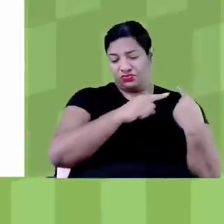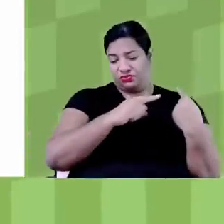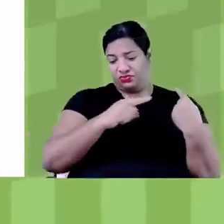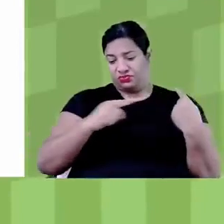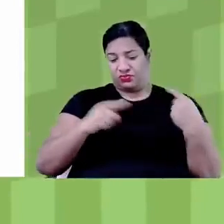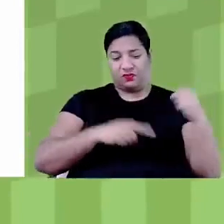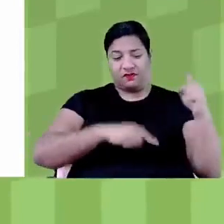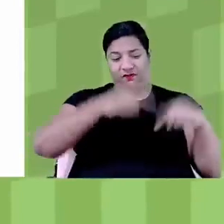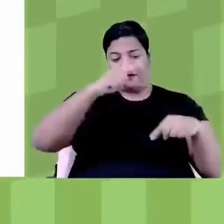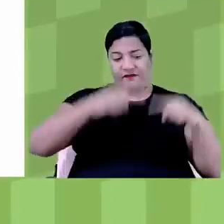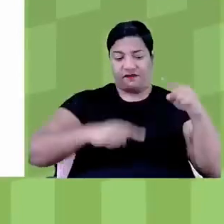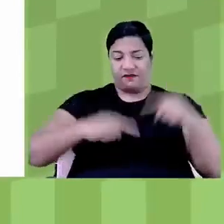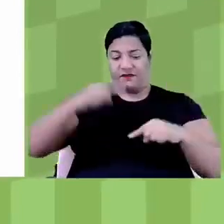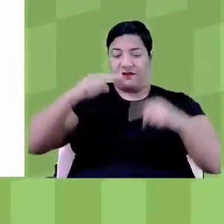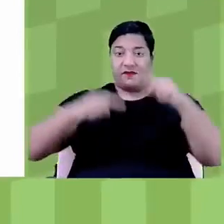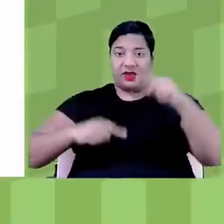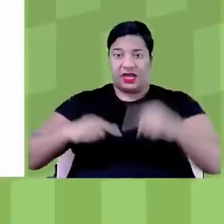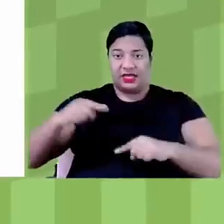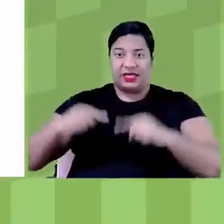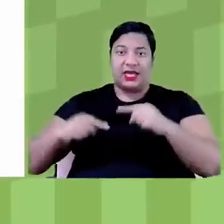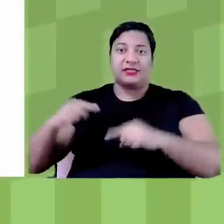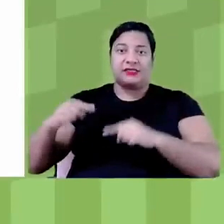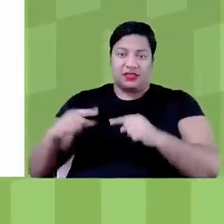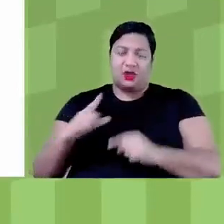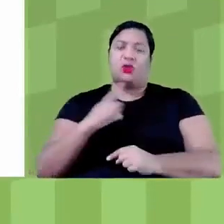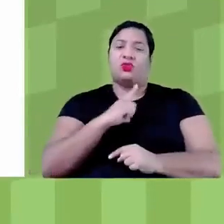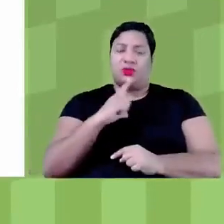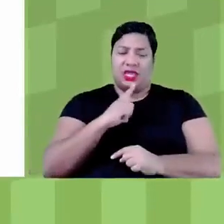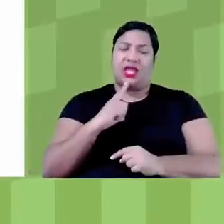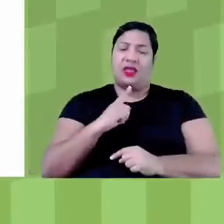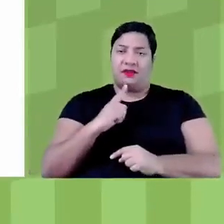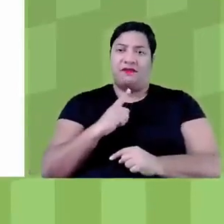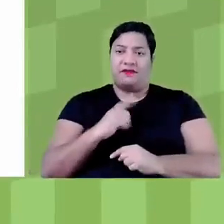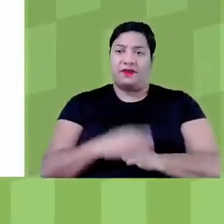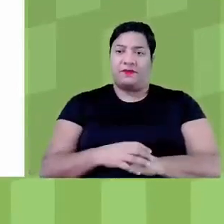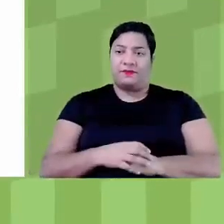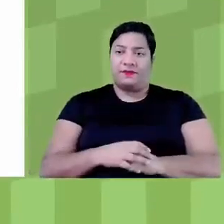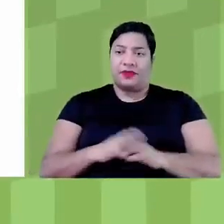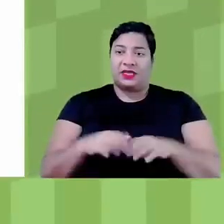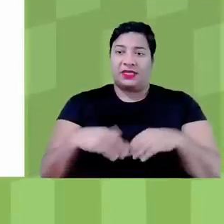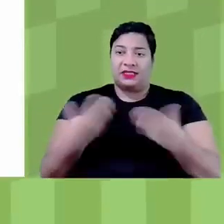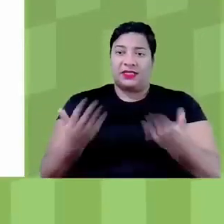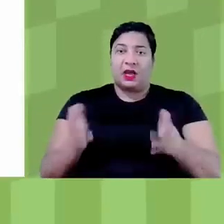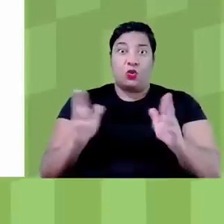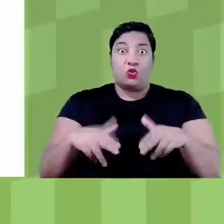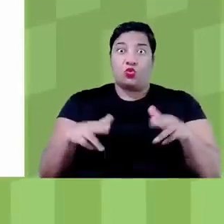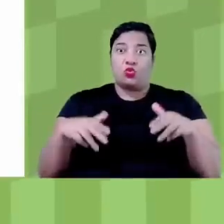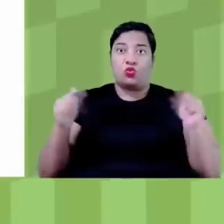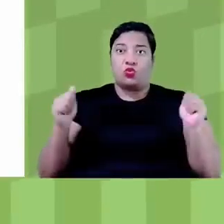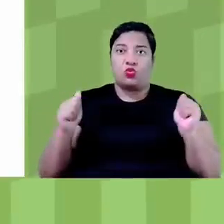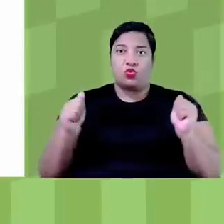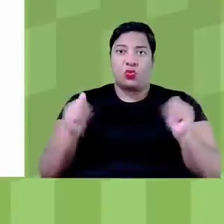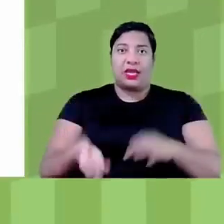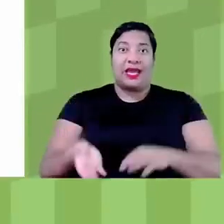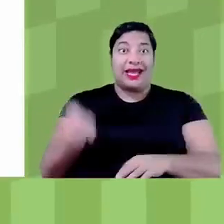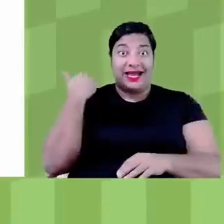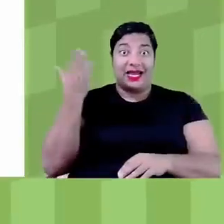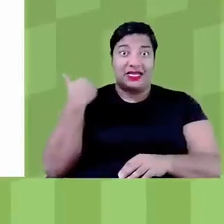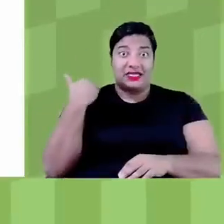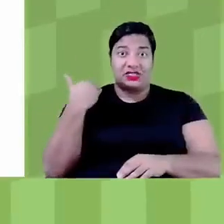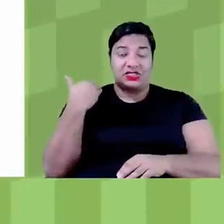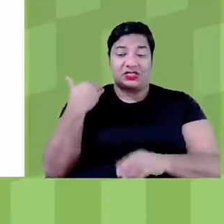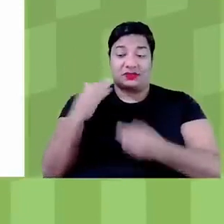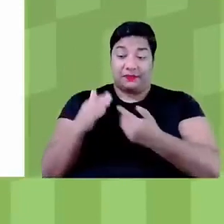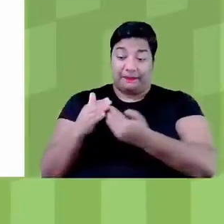seja, houve mudanças do clima antes do presente, mas nunca antes do presente